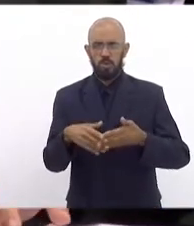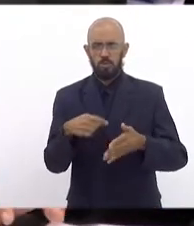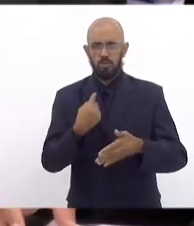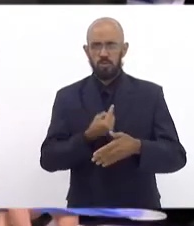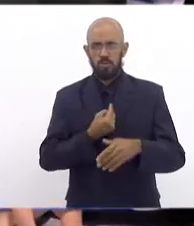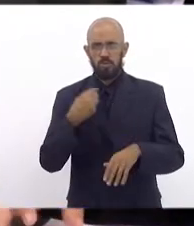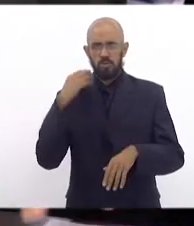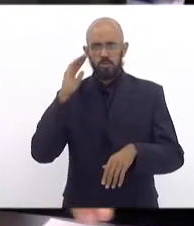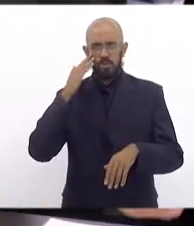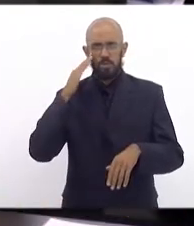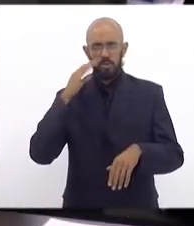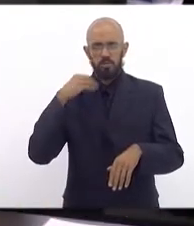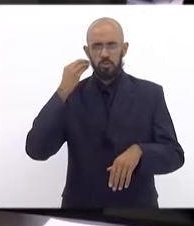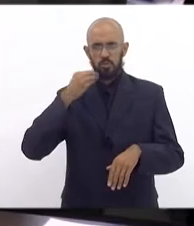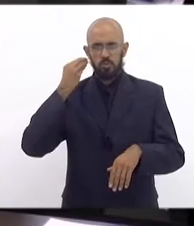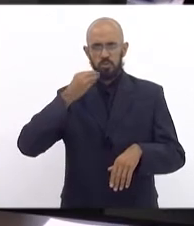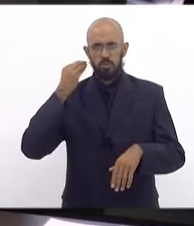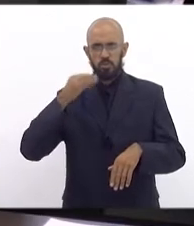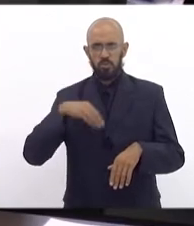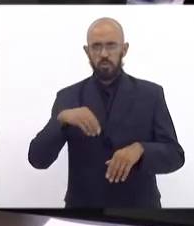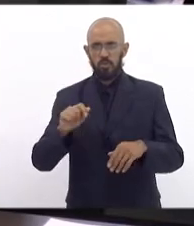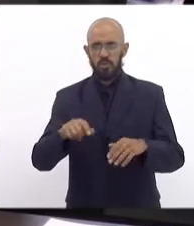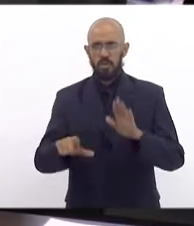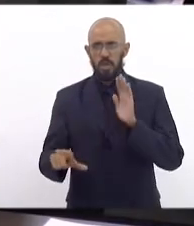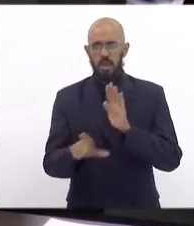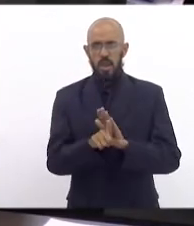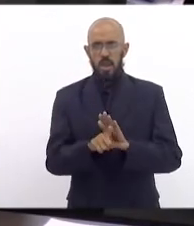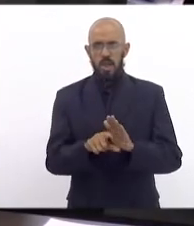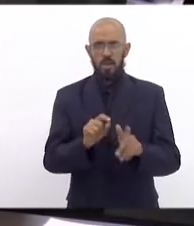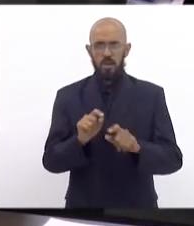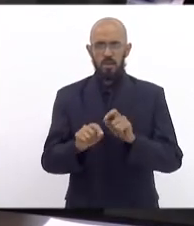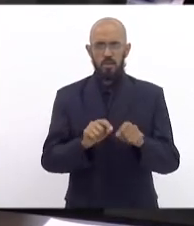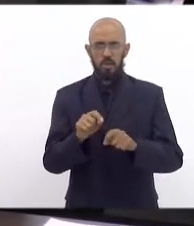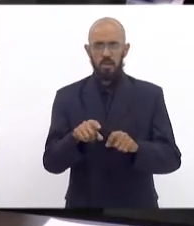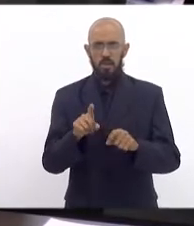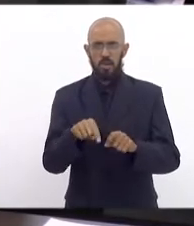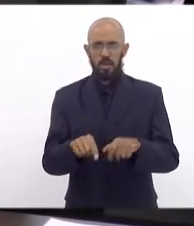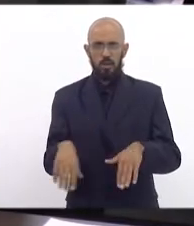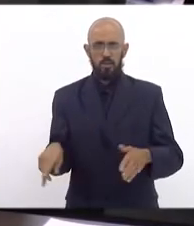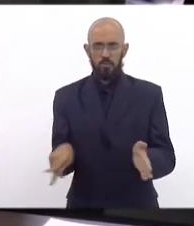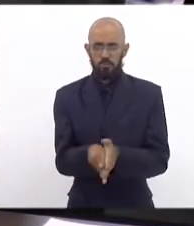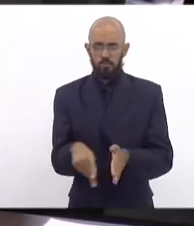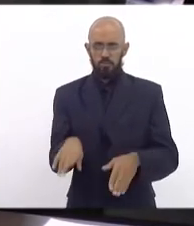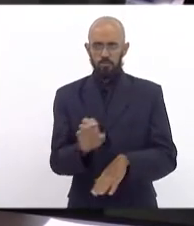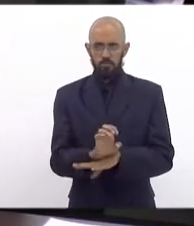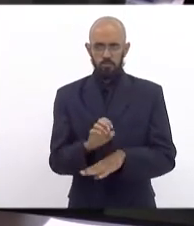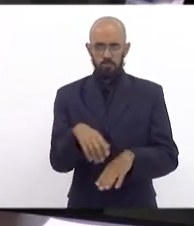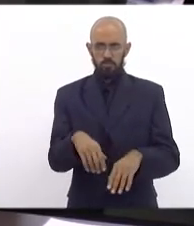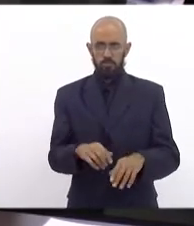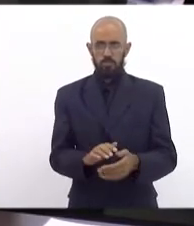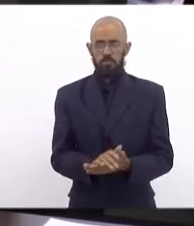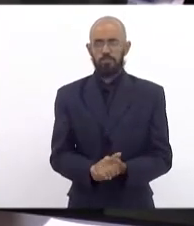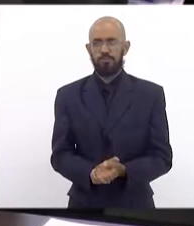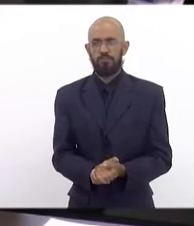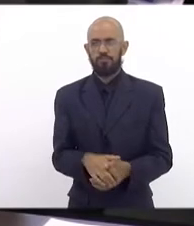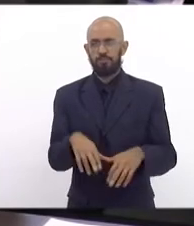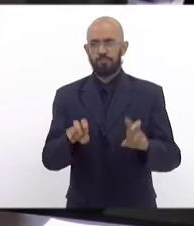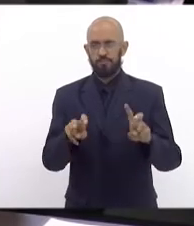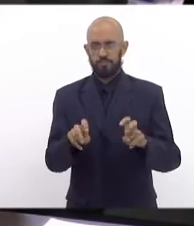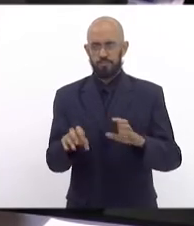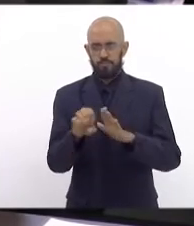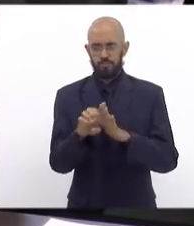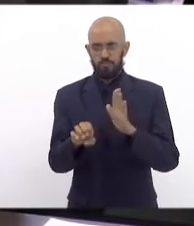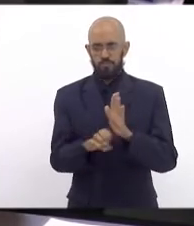o motivo da inclusão mas no final das contas a lei Como já falaram que antes ela é uma lei estadual então é não muda nada em relação às emendas